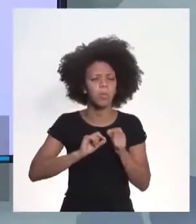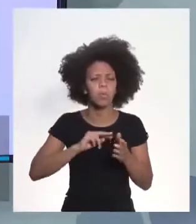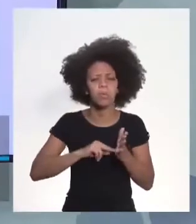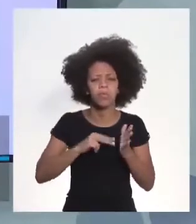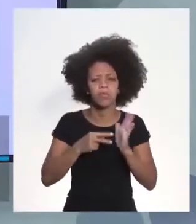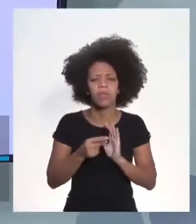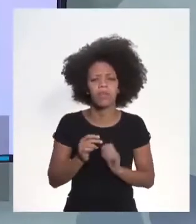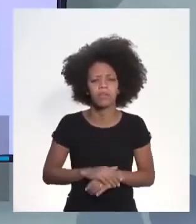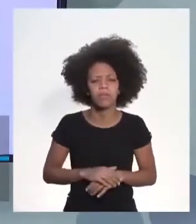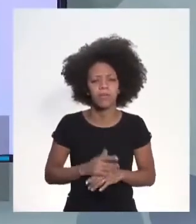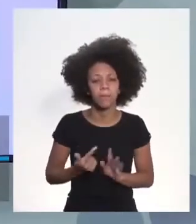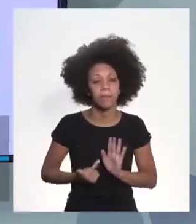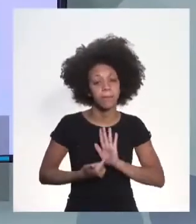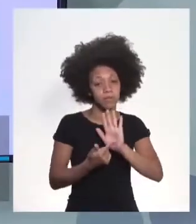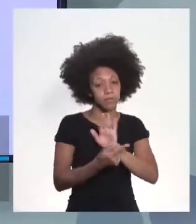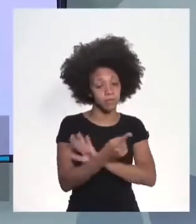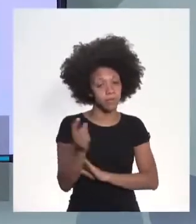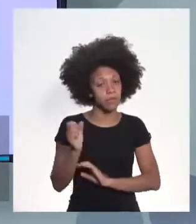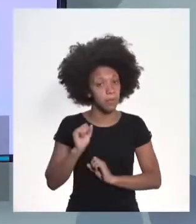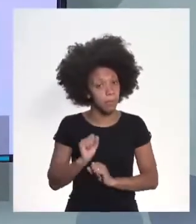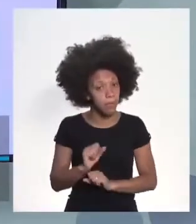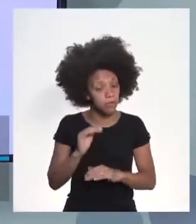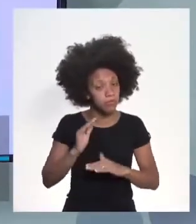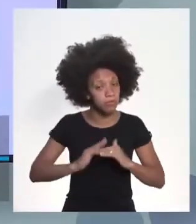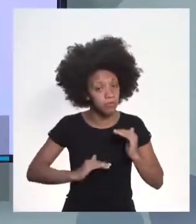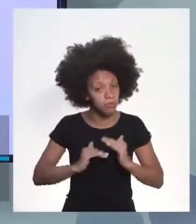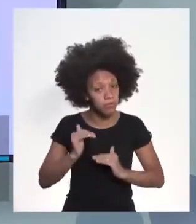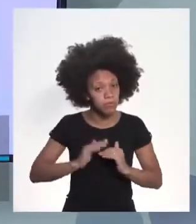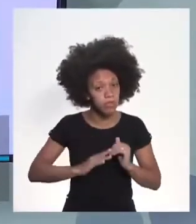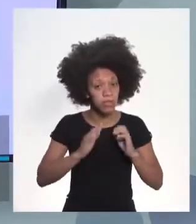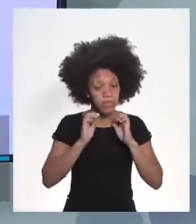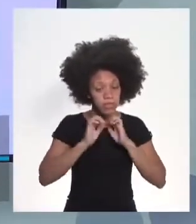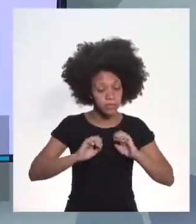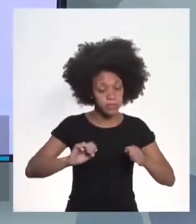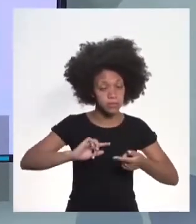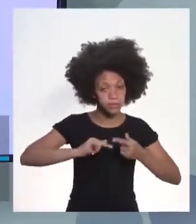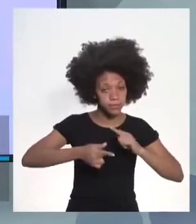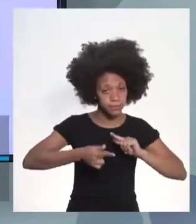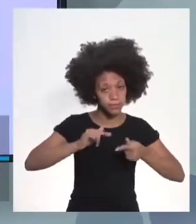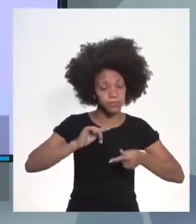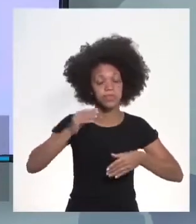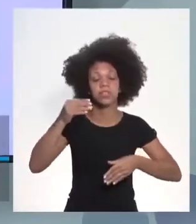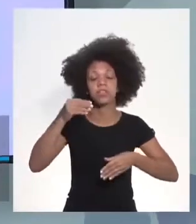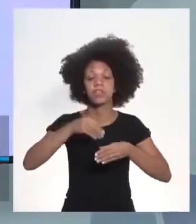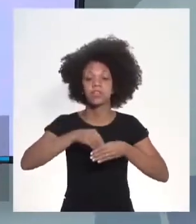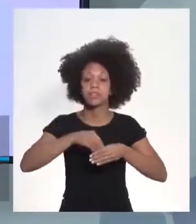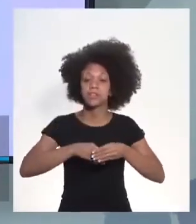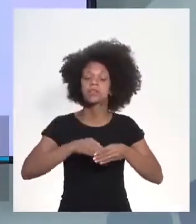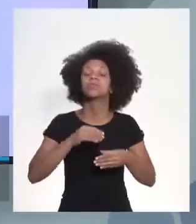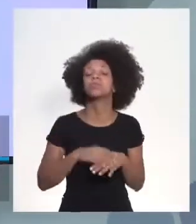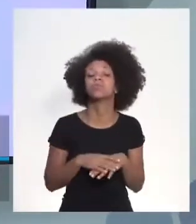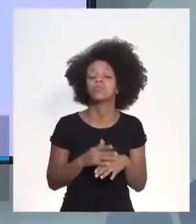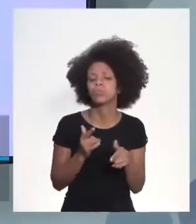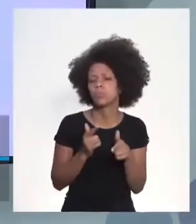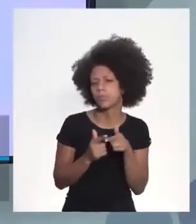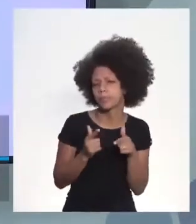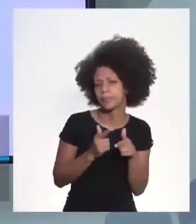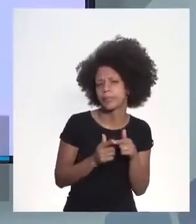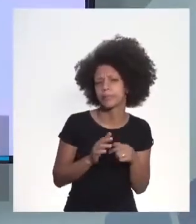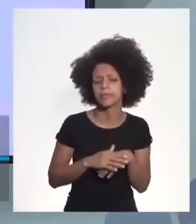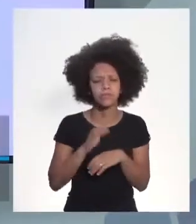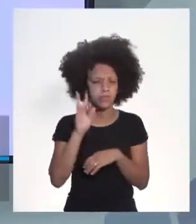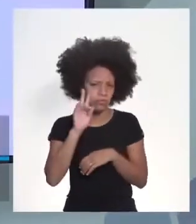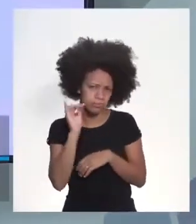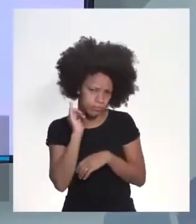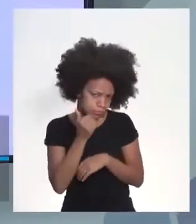para mostrar para vocês que a gente pode aplicar a expressão algébrica né dentro de uma situação-problema dentro de uma